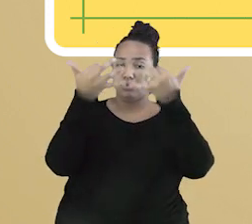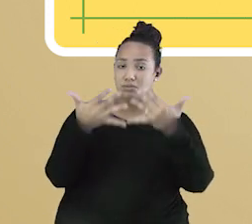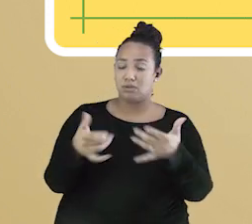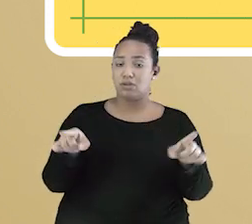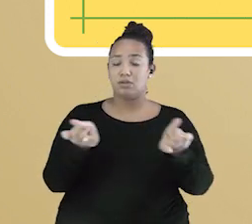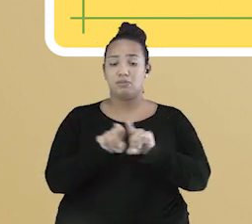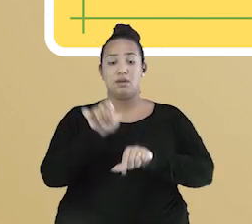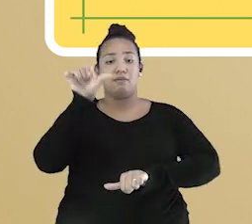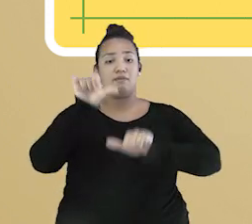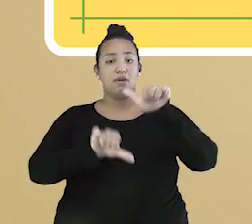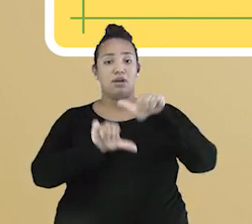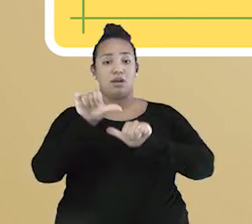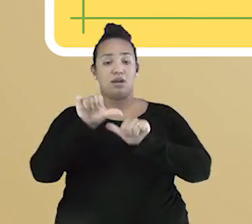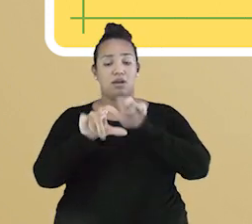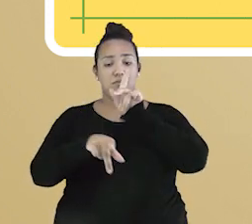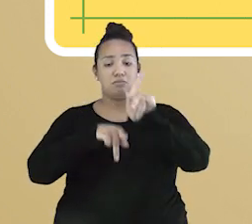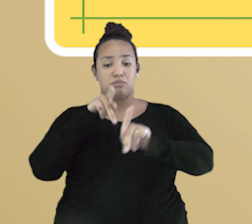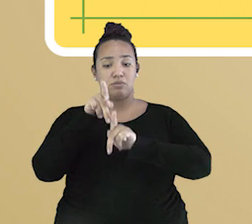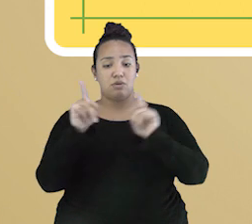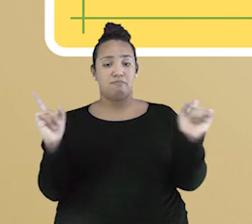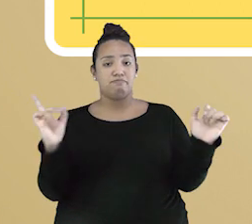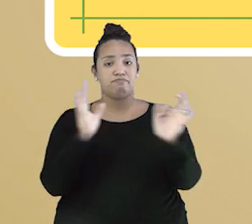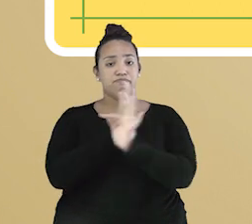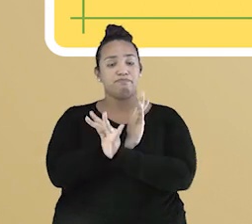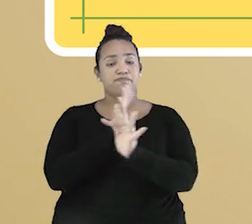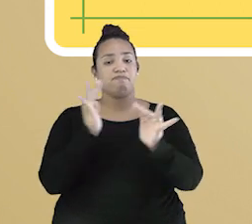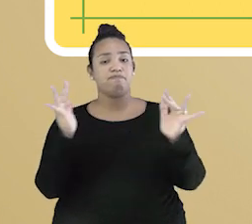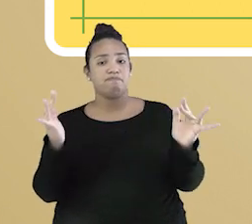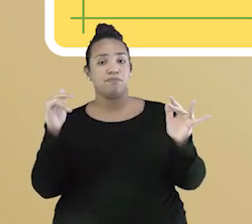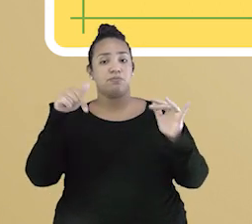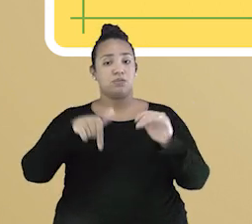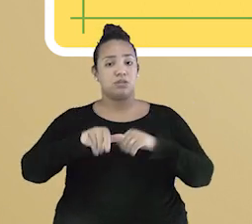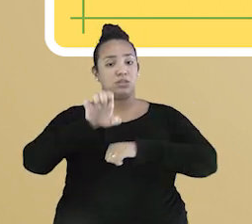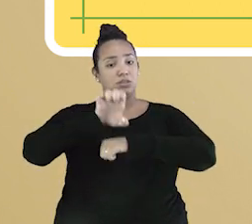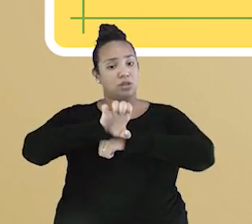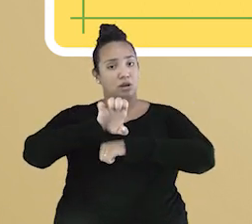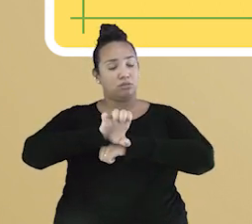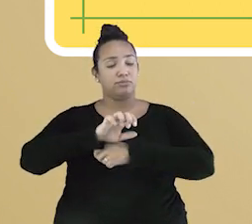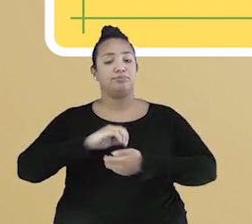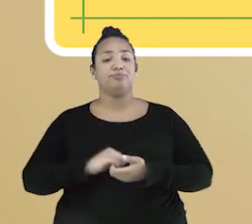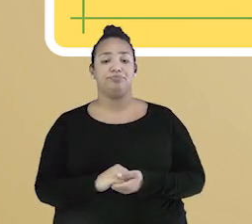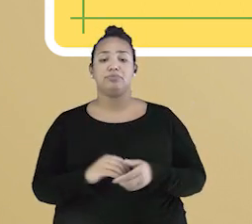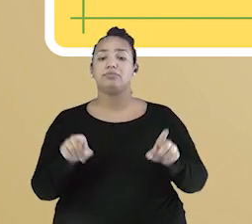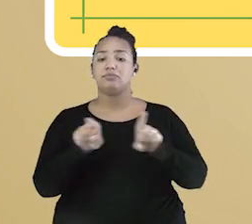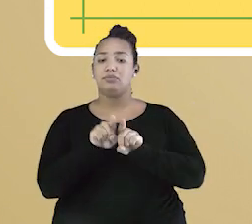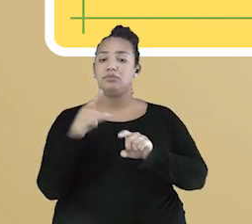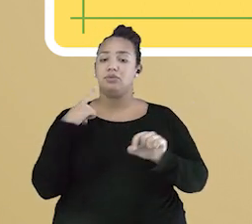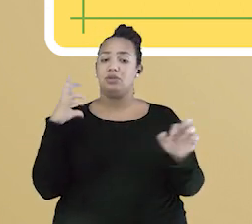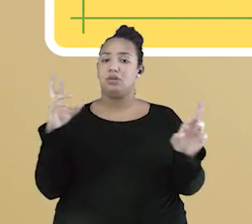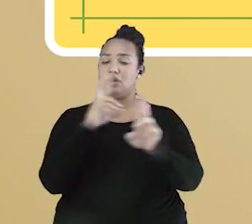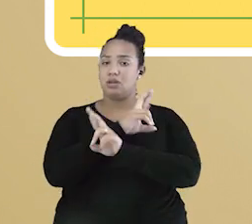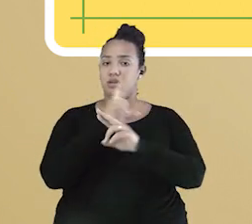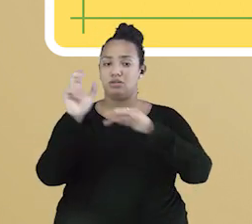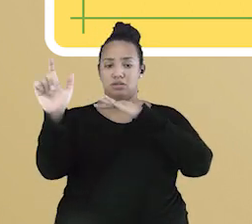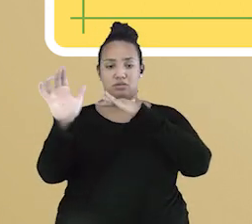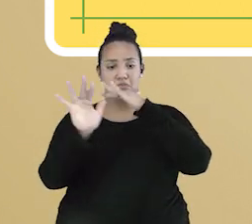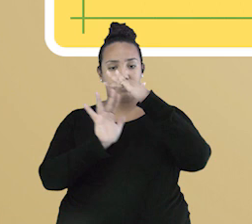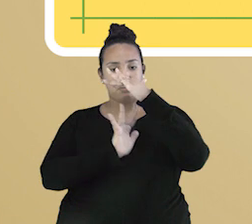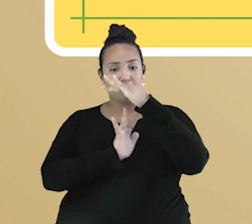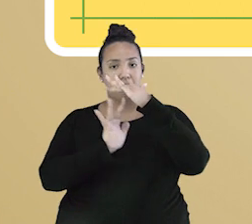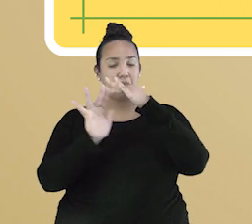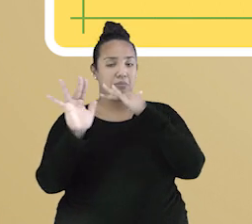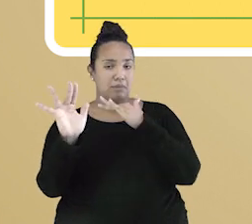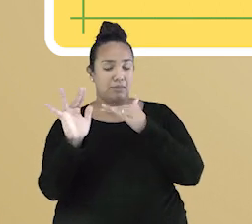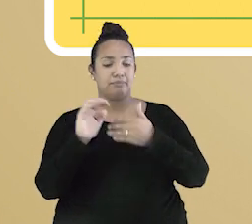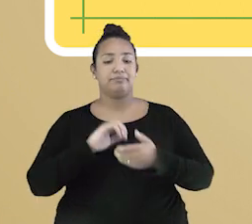analisar dinâmicas populacionais na unidade da federação em que vive, estabelecendo relações entre migrações e condições de